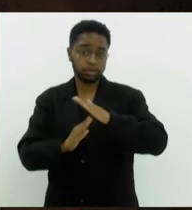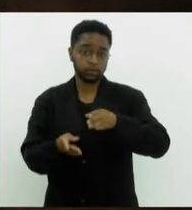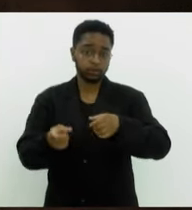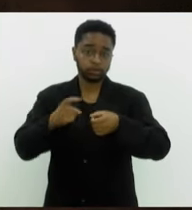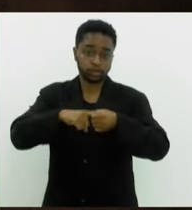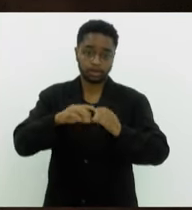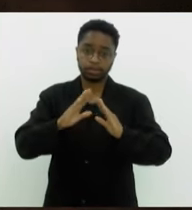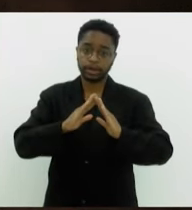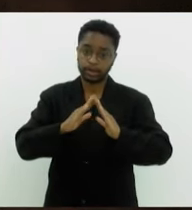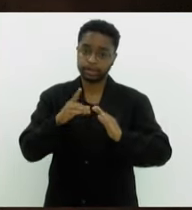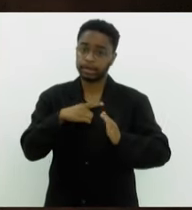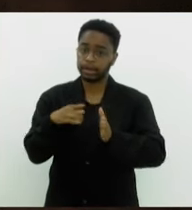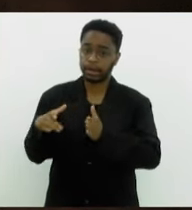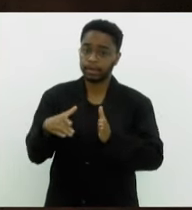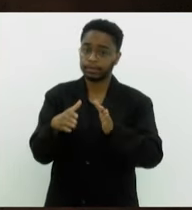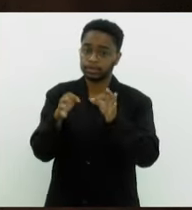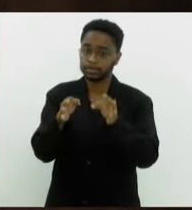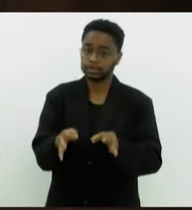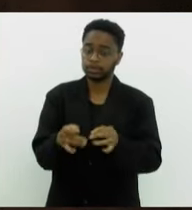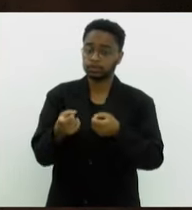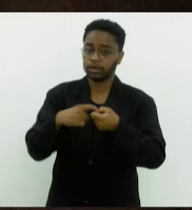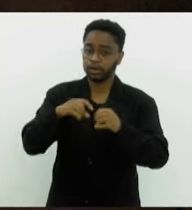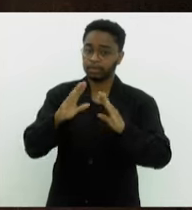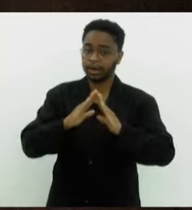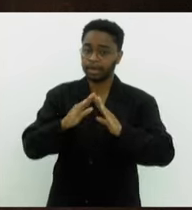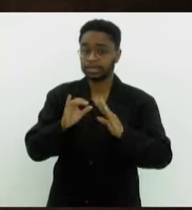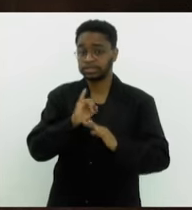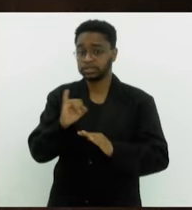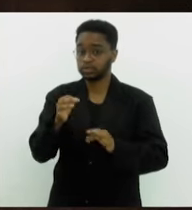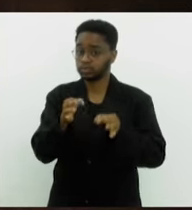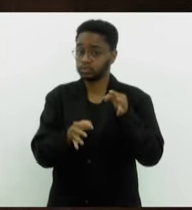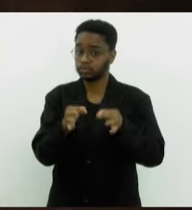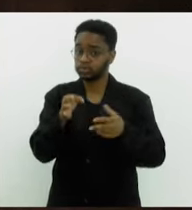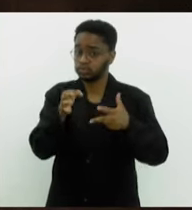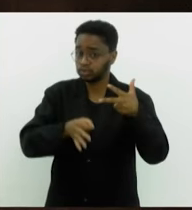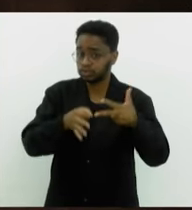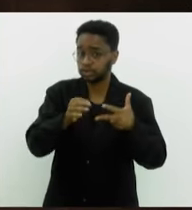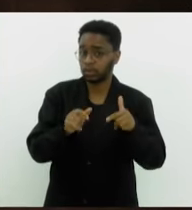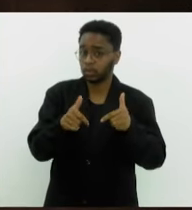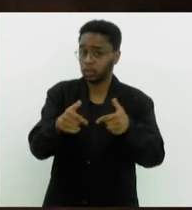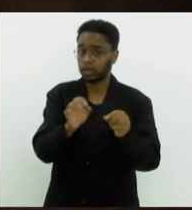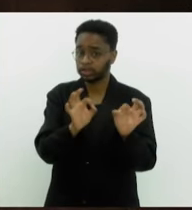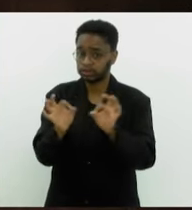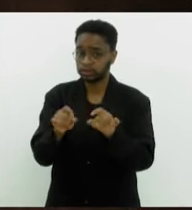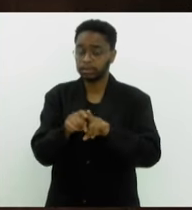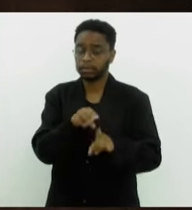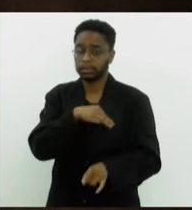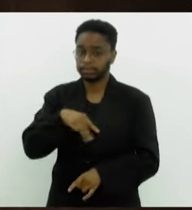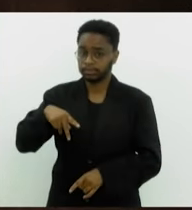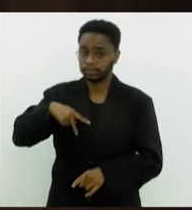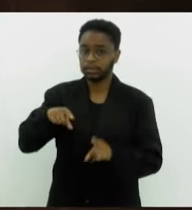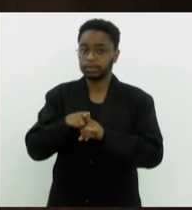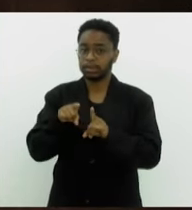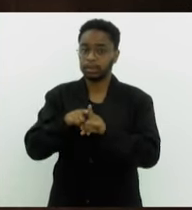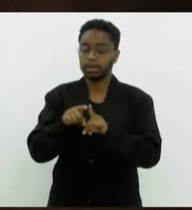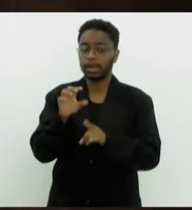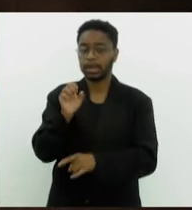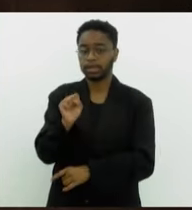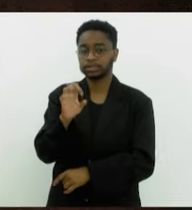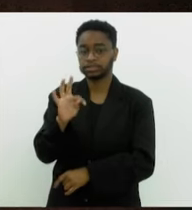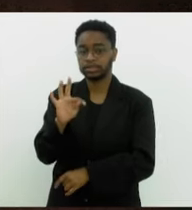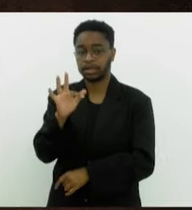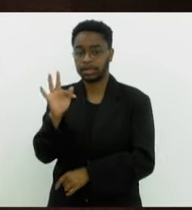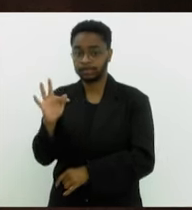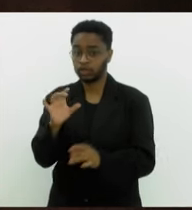para chegar em casa, enquanto o judiciário tiver, vier junto conosco, o Ministério Público, o Supremo Tribunal Federal, deixar